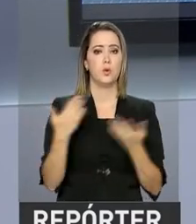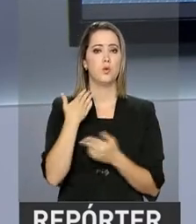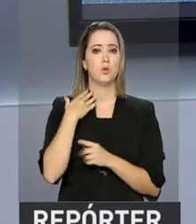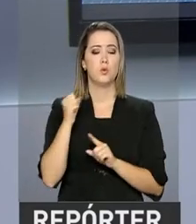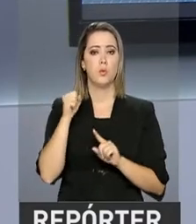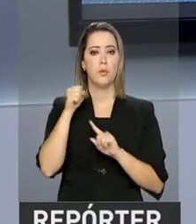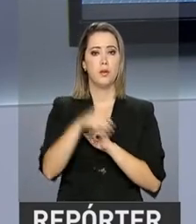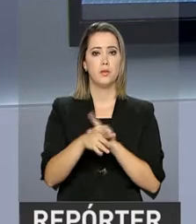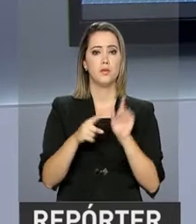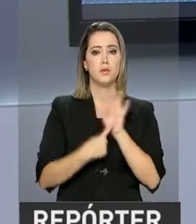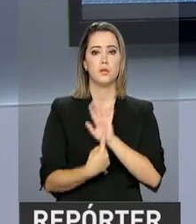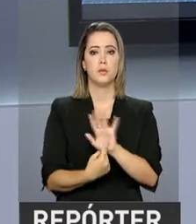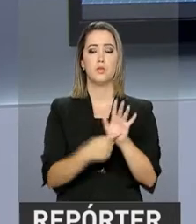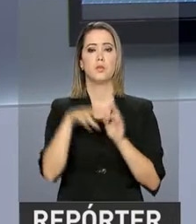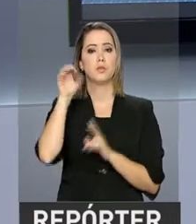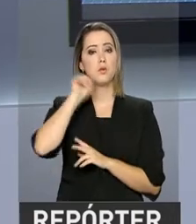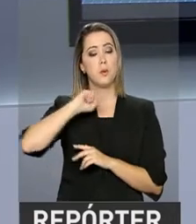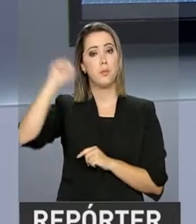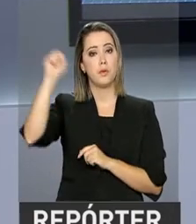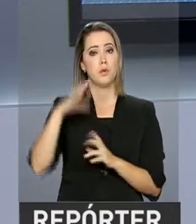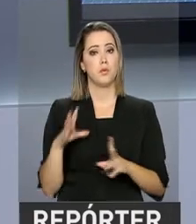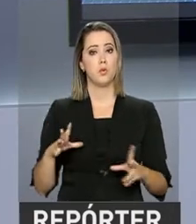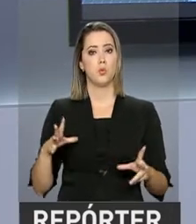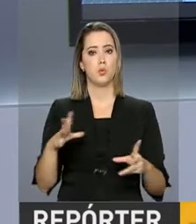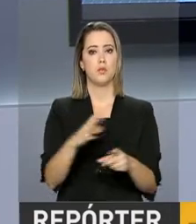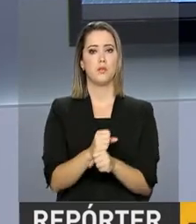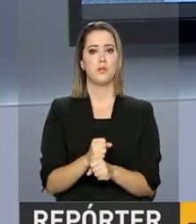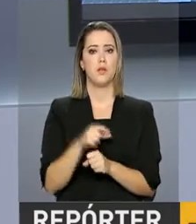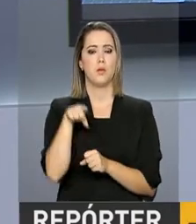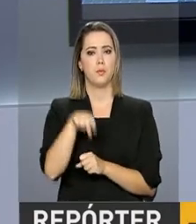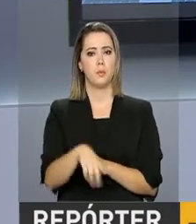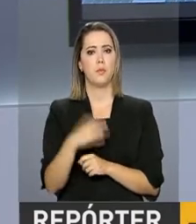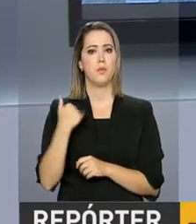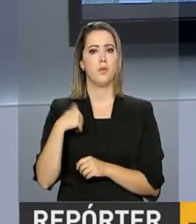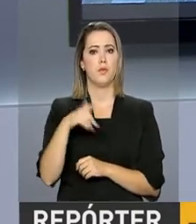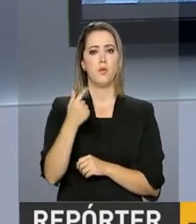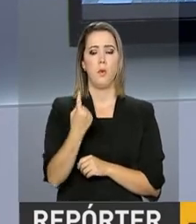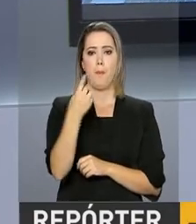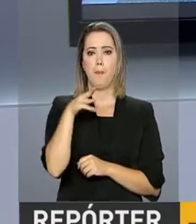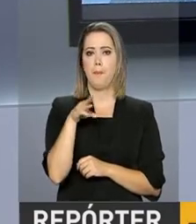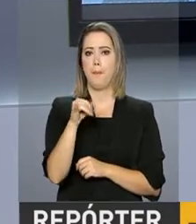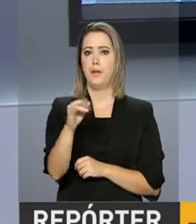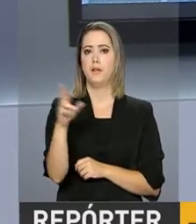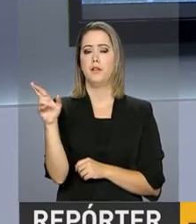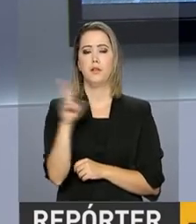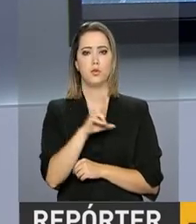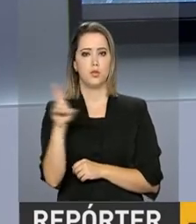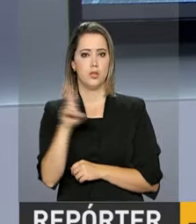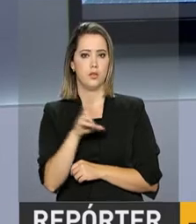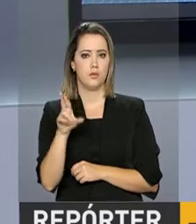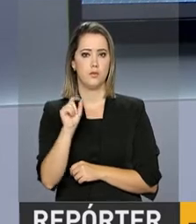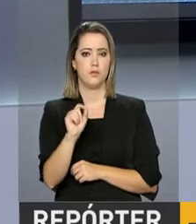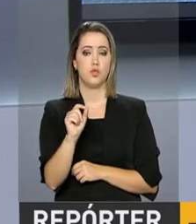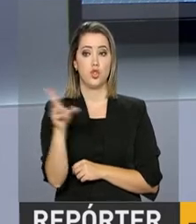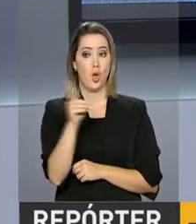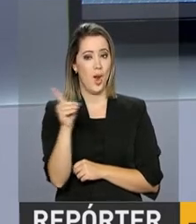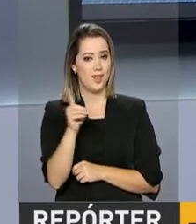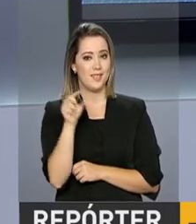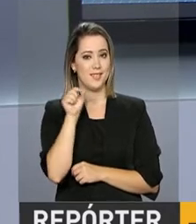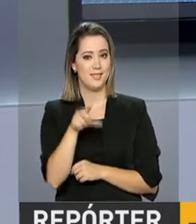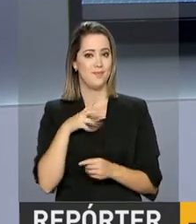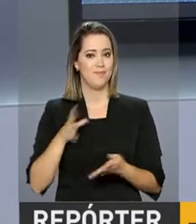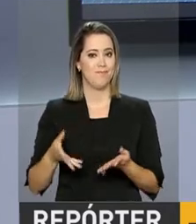mostram que no mês de abril o saldo em transações correntes ficou em mais de um milhão e cem milhões de dólares